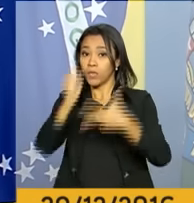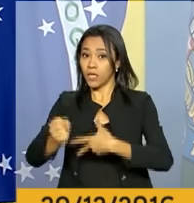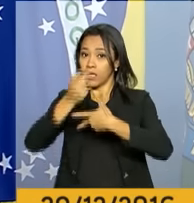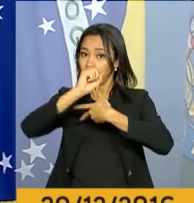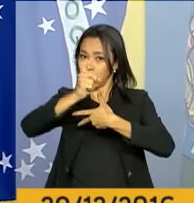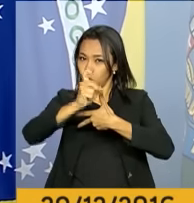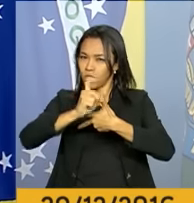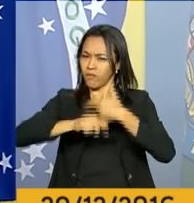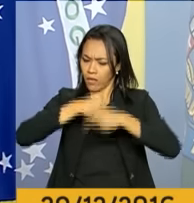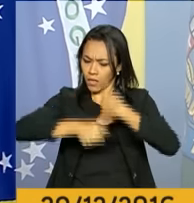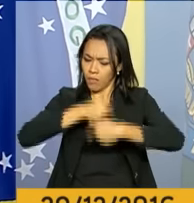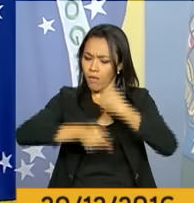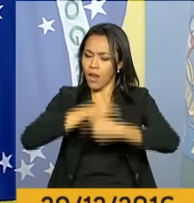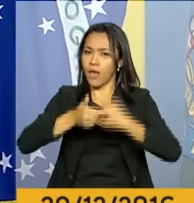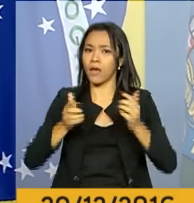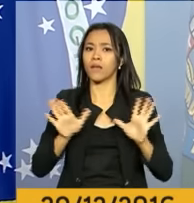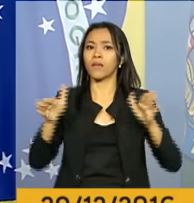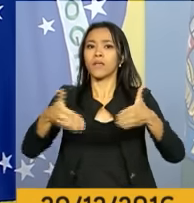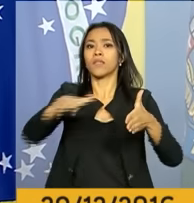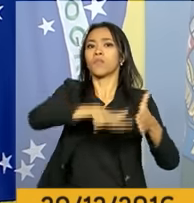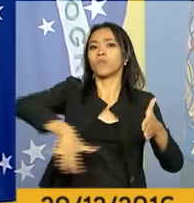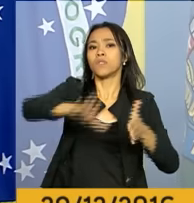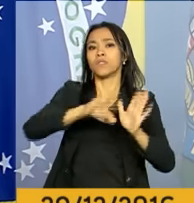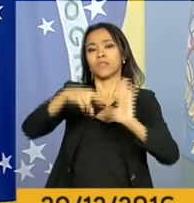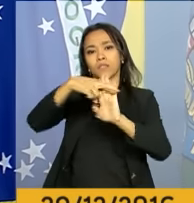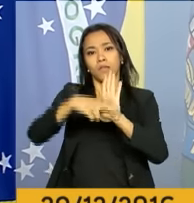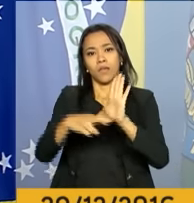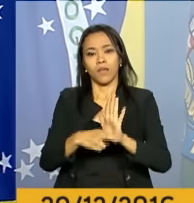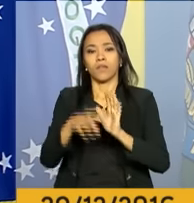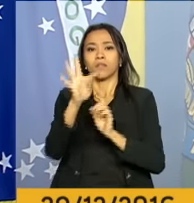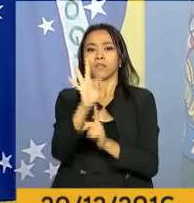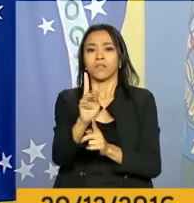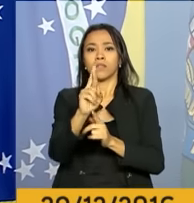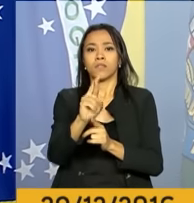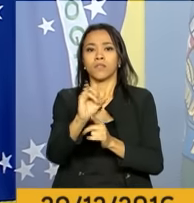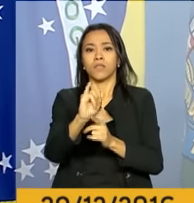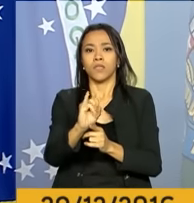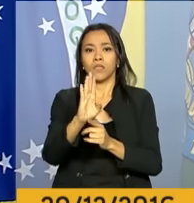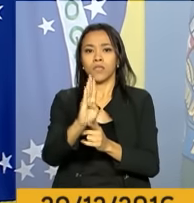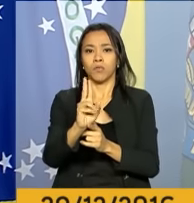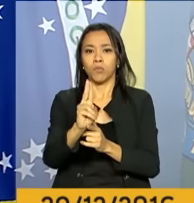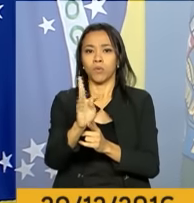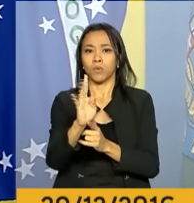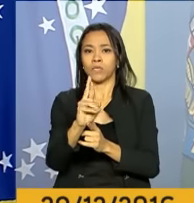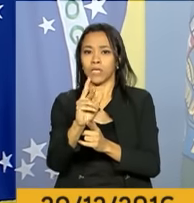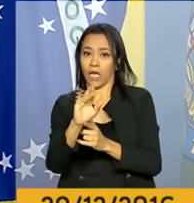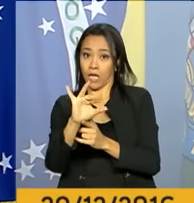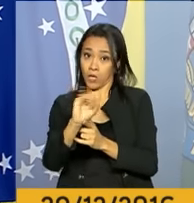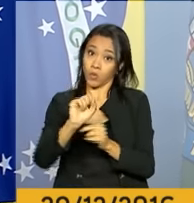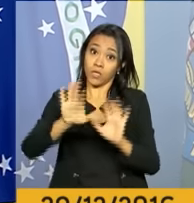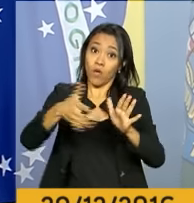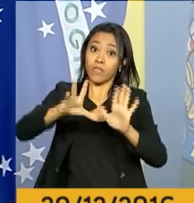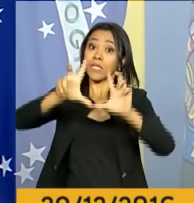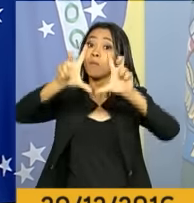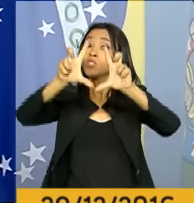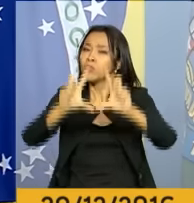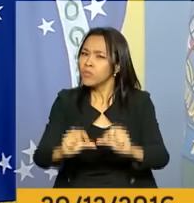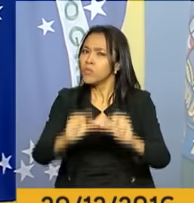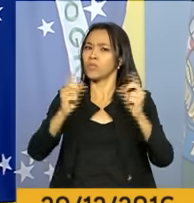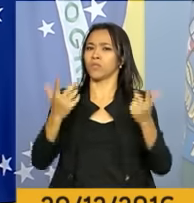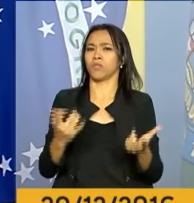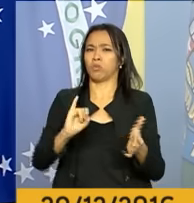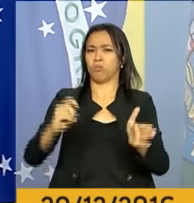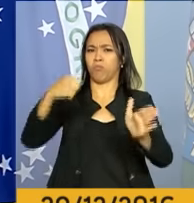eh tributária quem sabe até numa simplificação do sistema tributário Nacional vamos nos dedicar